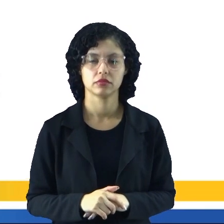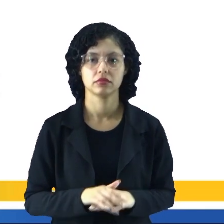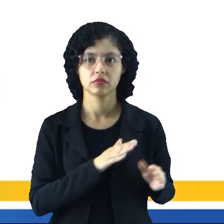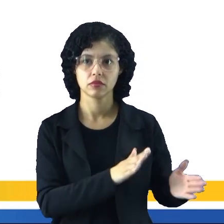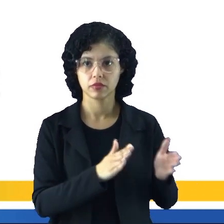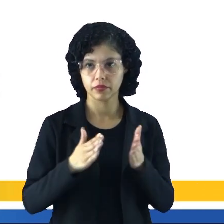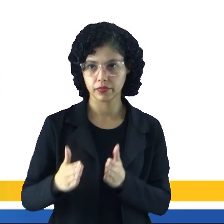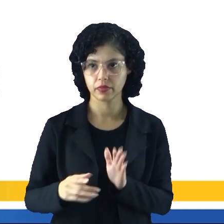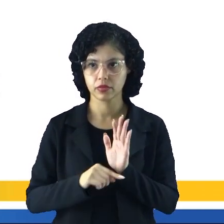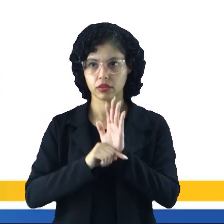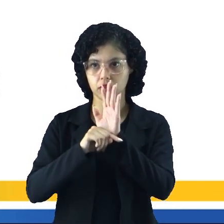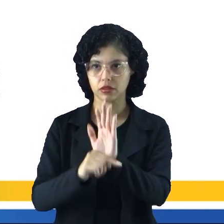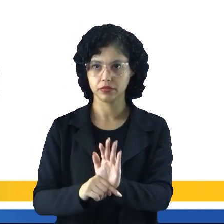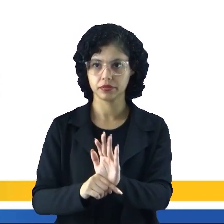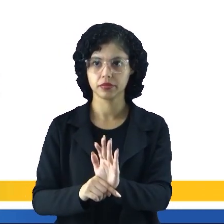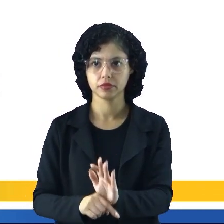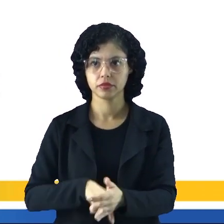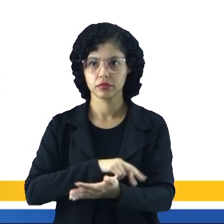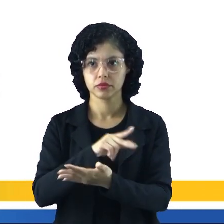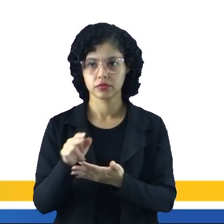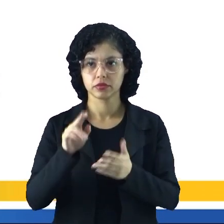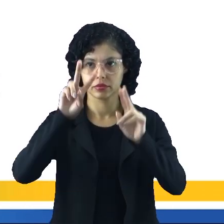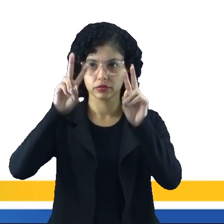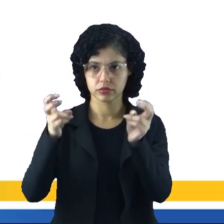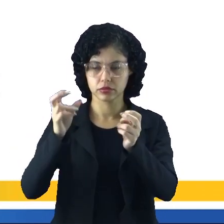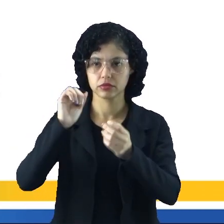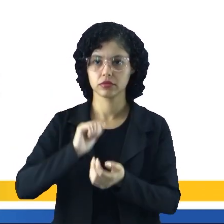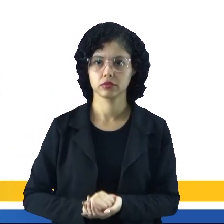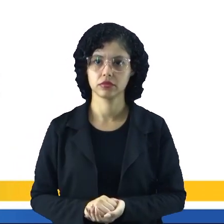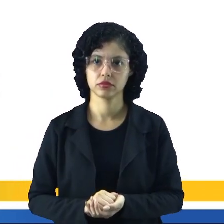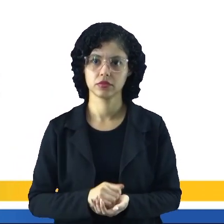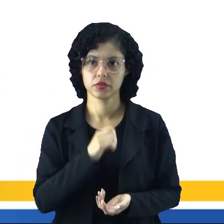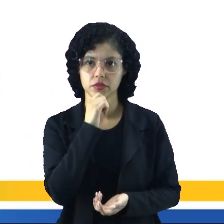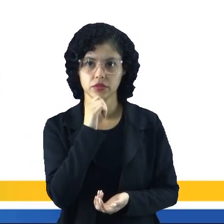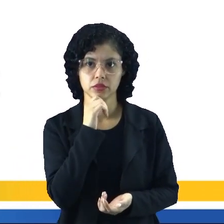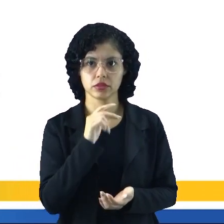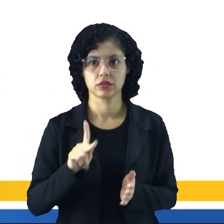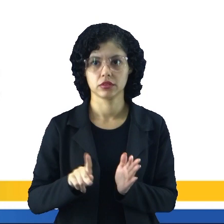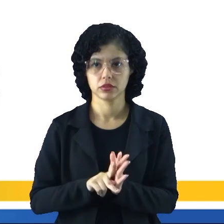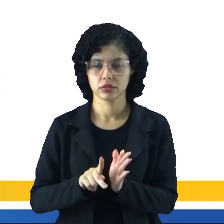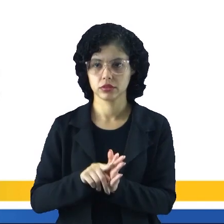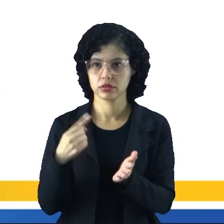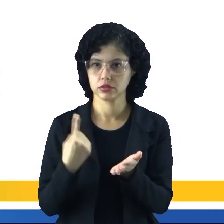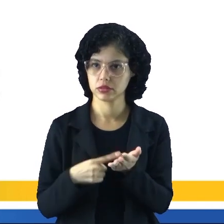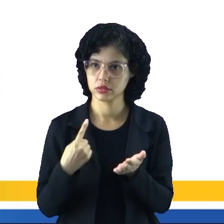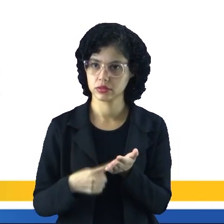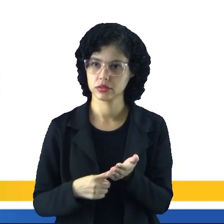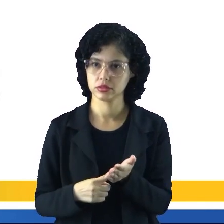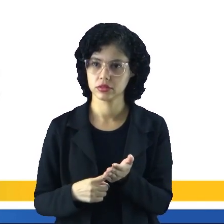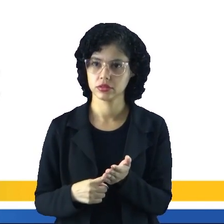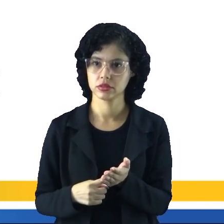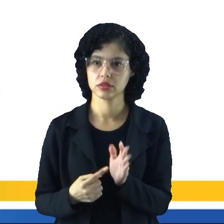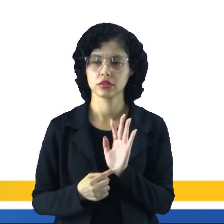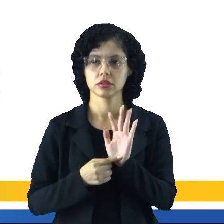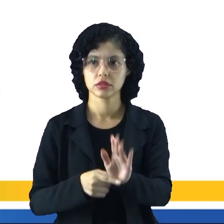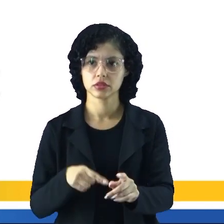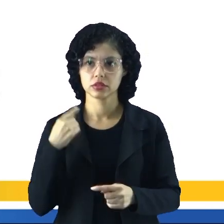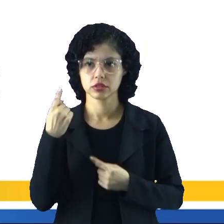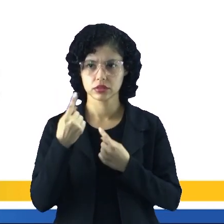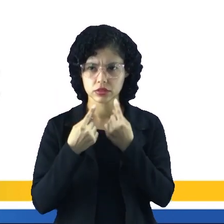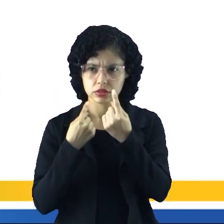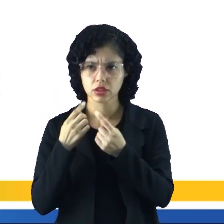a parte né que vai apresentar uma síntese do que foi abordado mas incluindo considerações